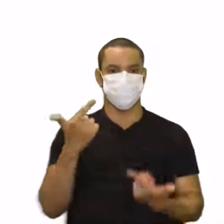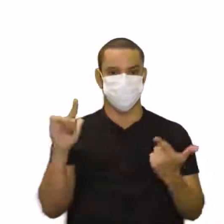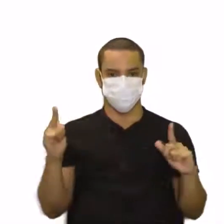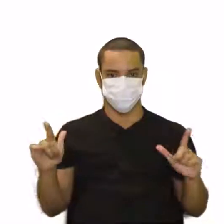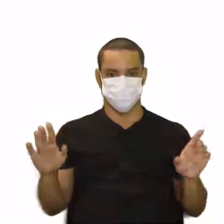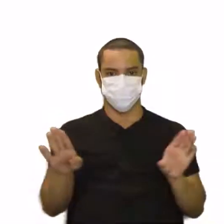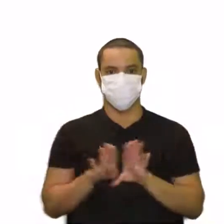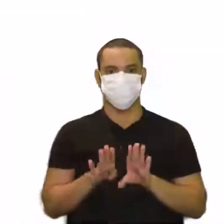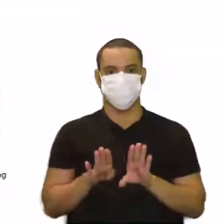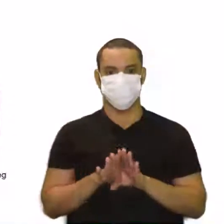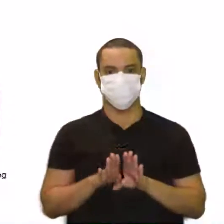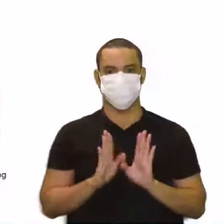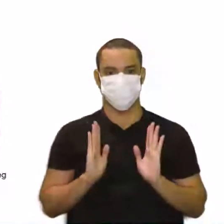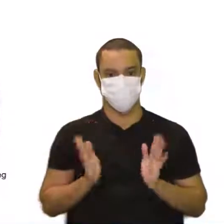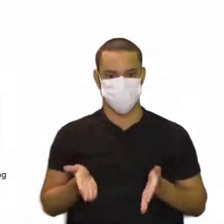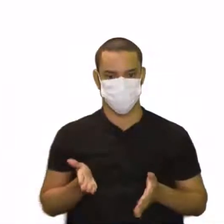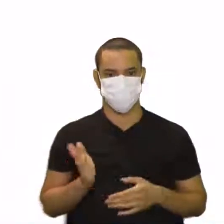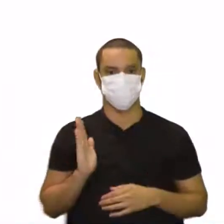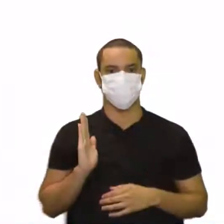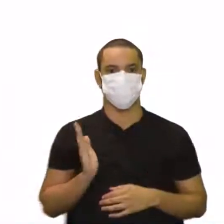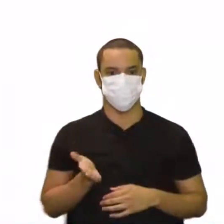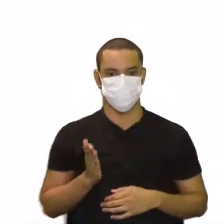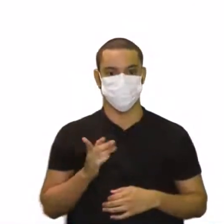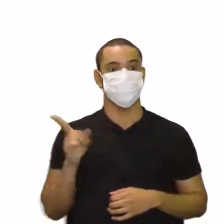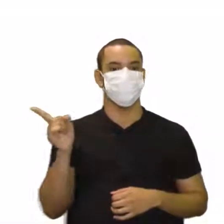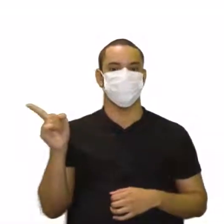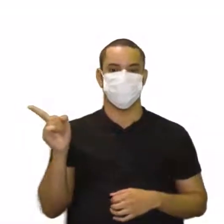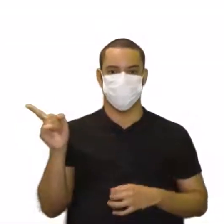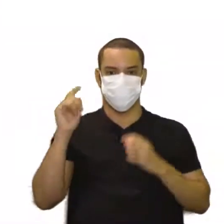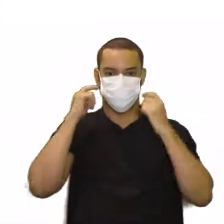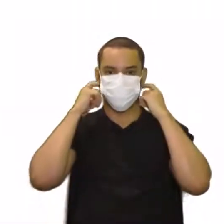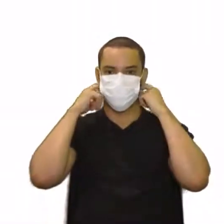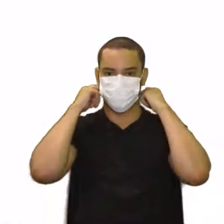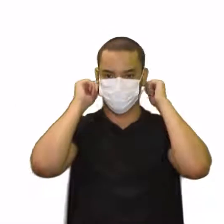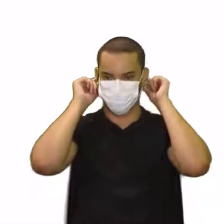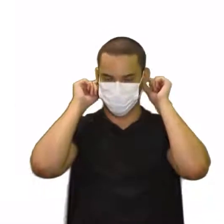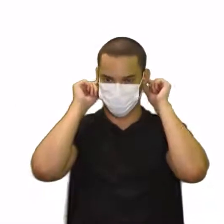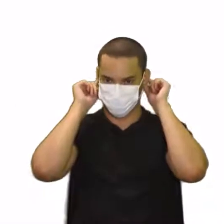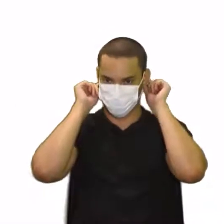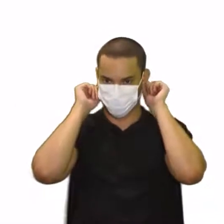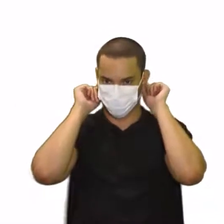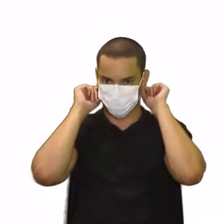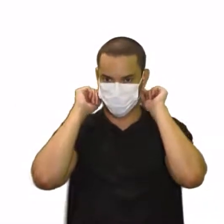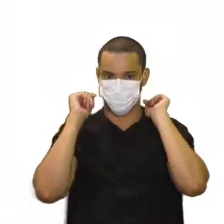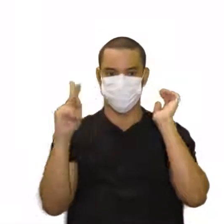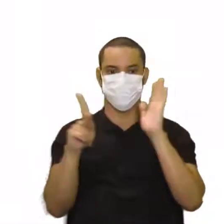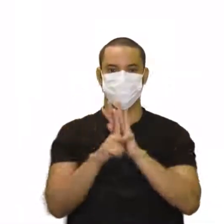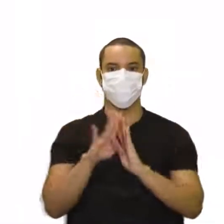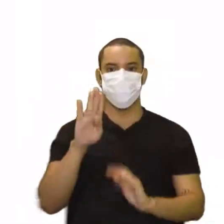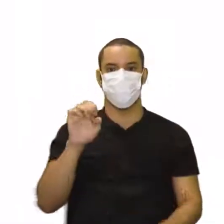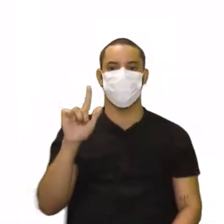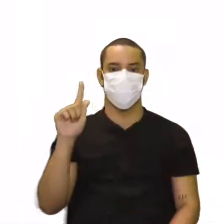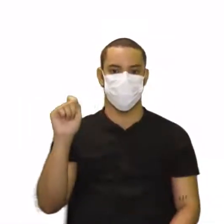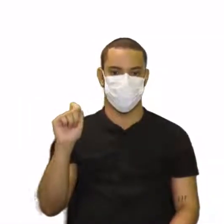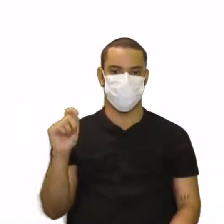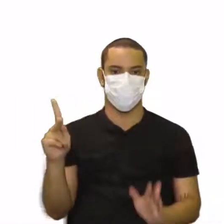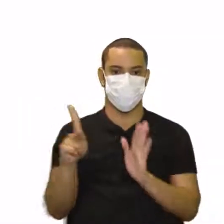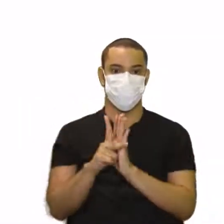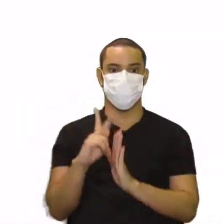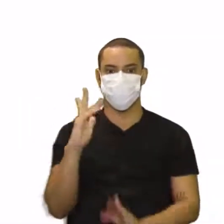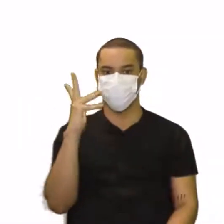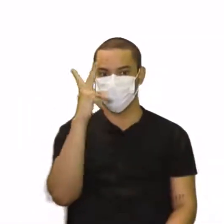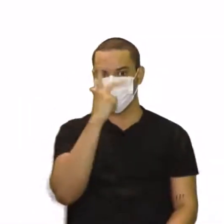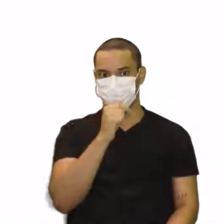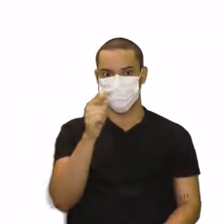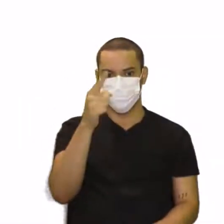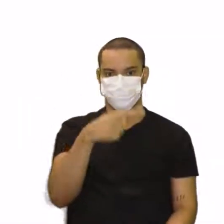aqui... tá aqui o outro, olha só, esse aqui é belga, bonitinho, né? Parece um arco aqui